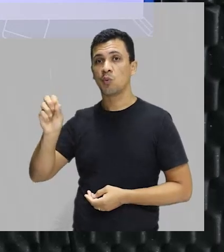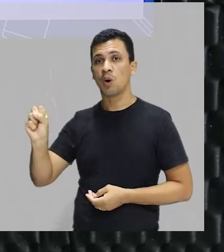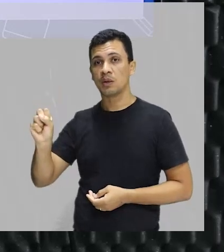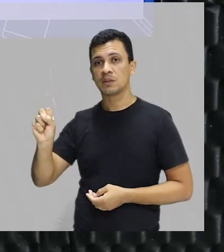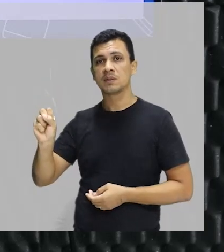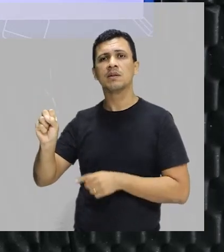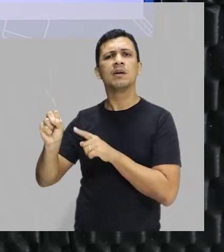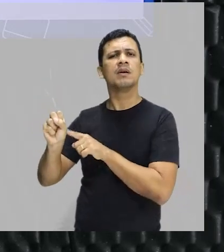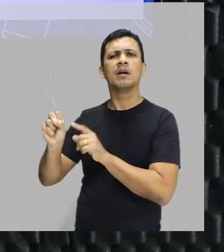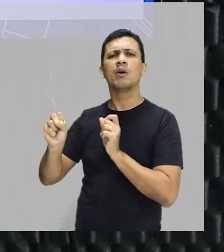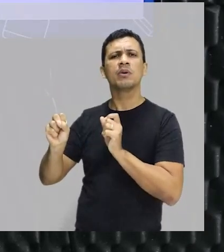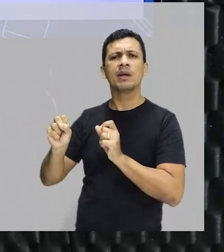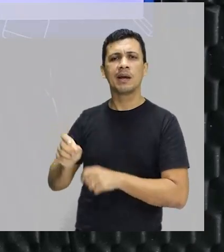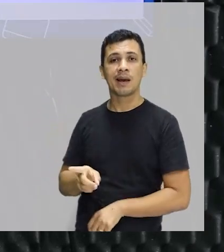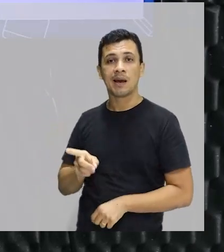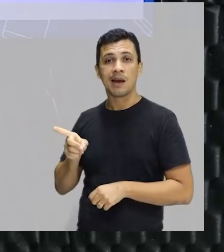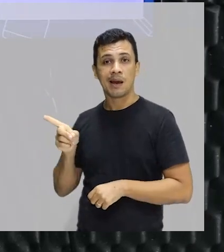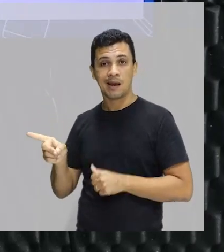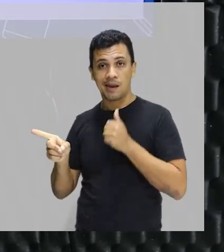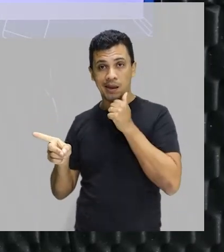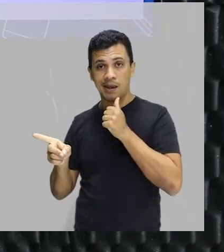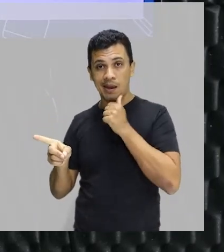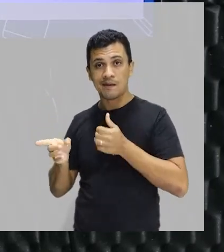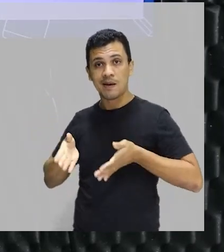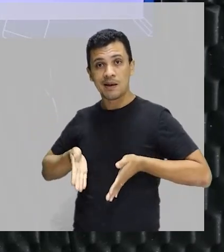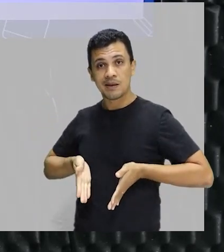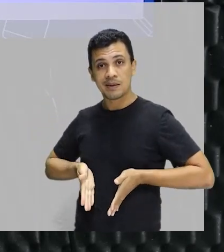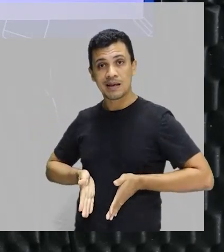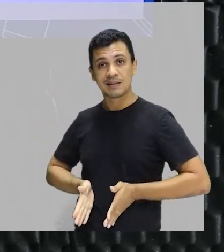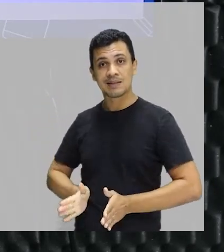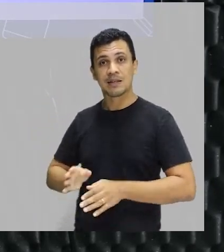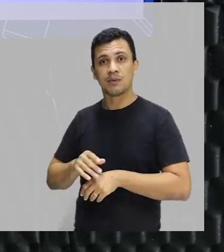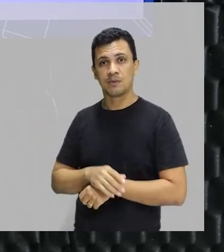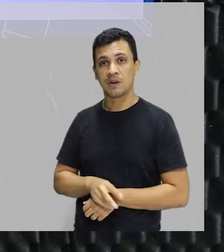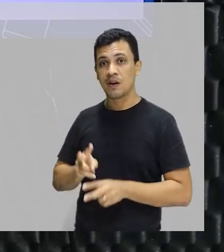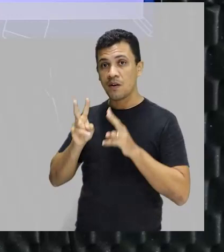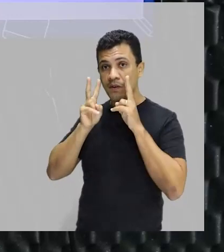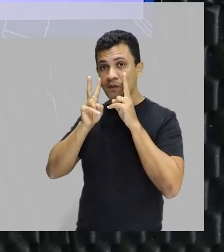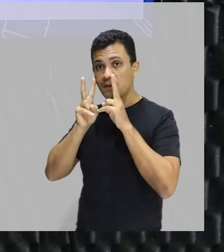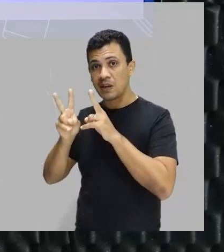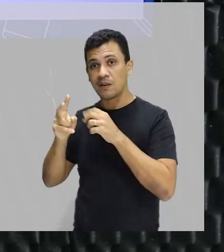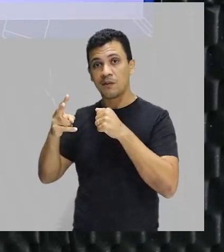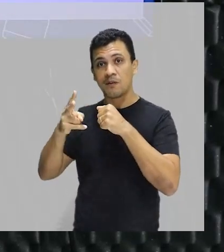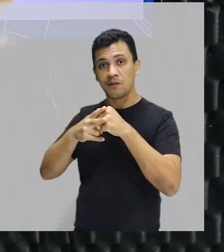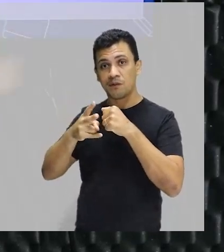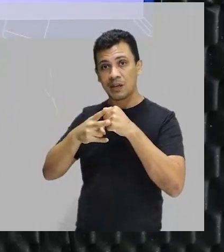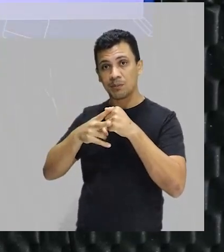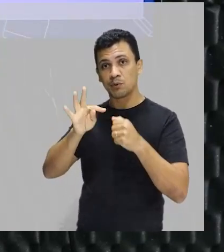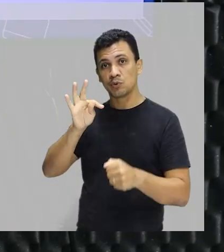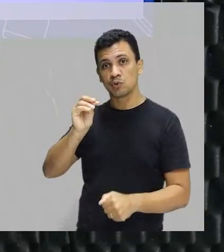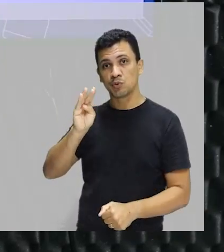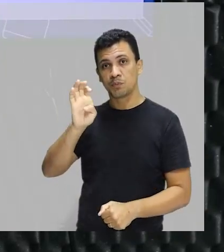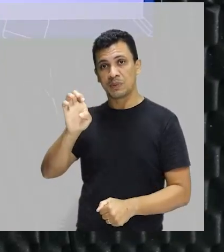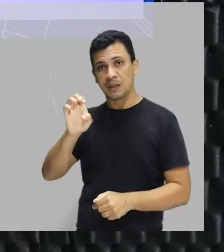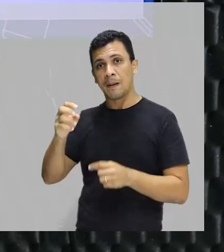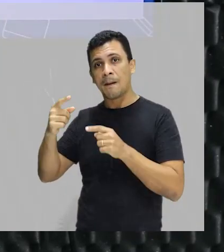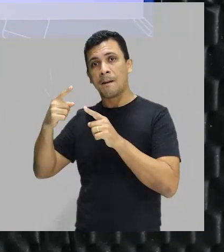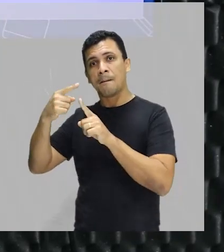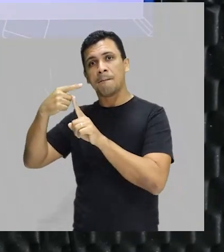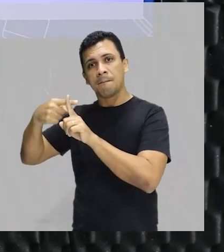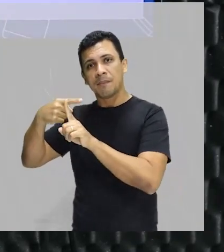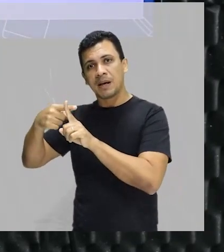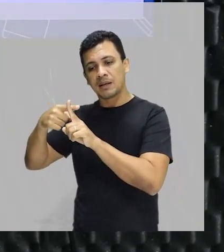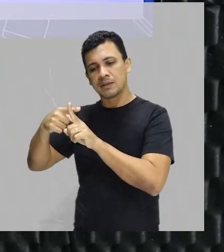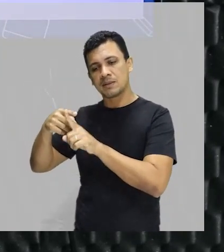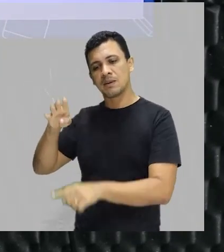que representa ela nasceu. Toda vez que você vê o verbo to be, mais essa palavrinha